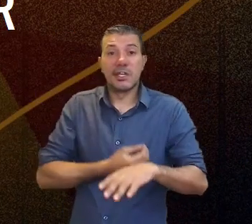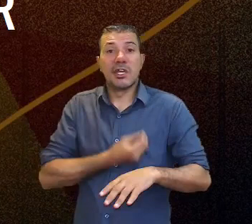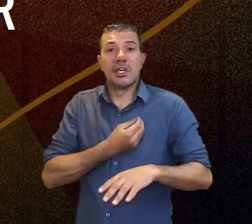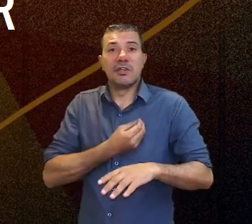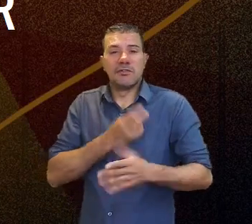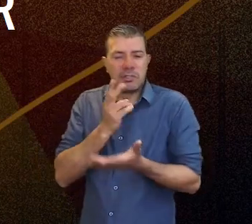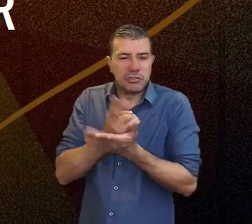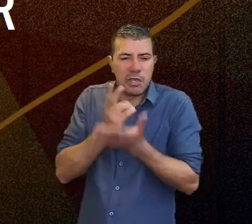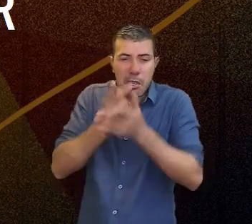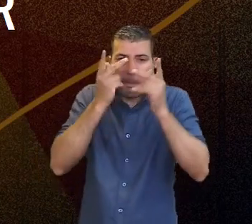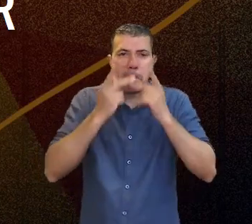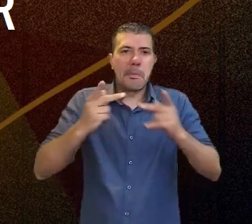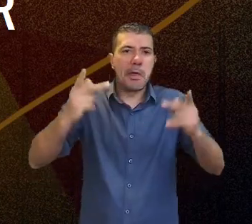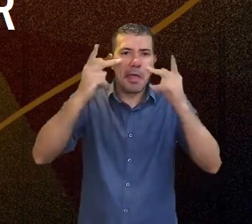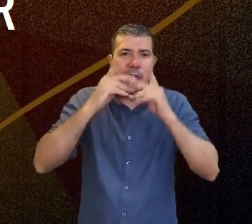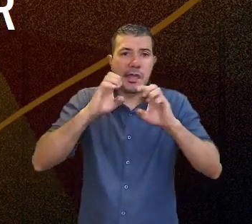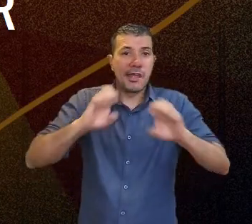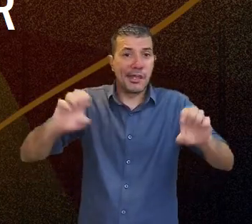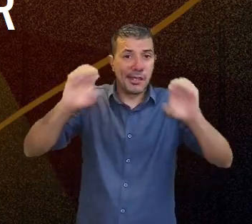viverei a